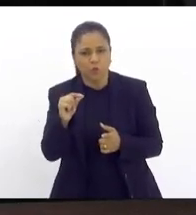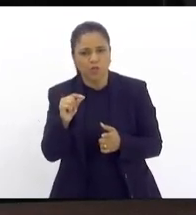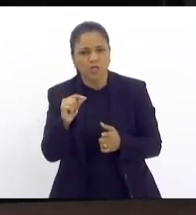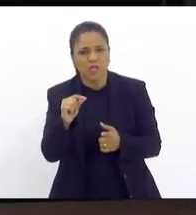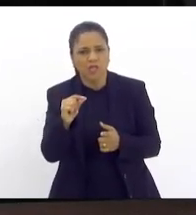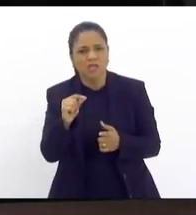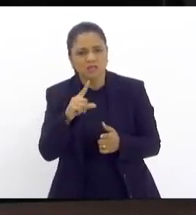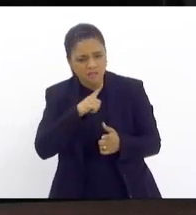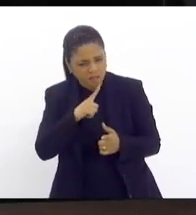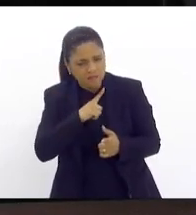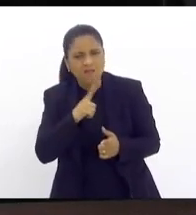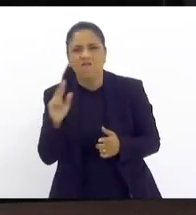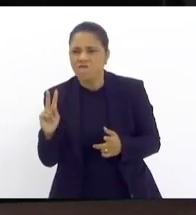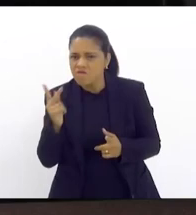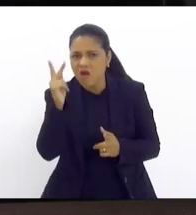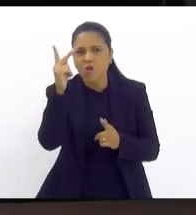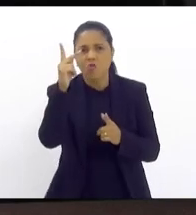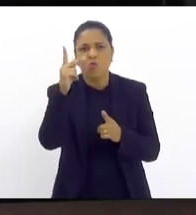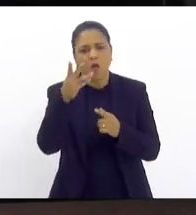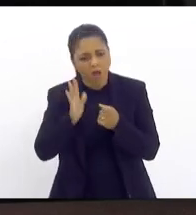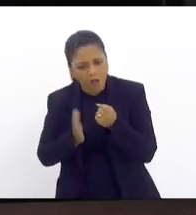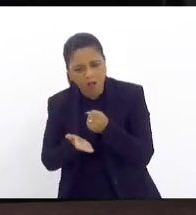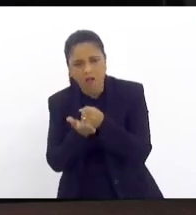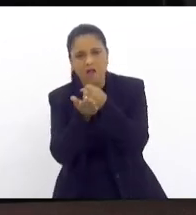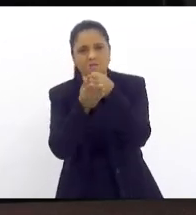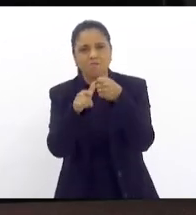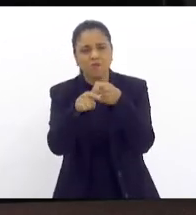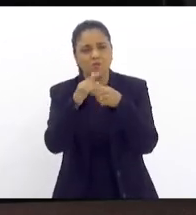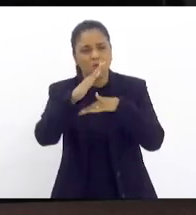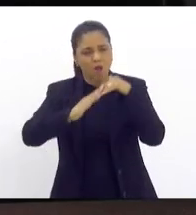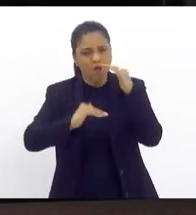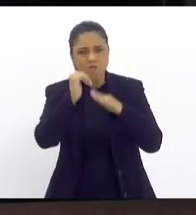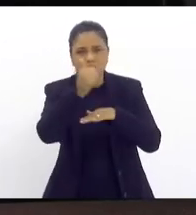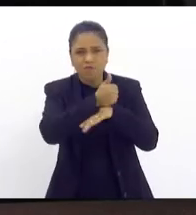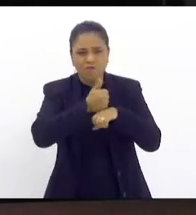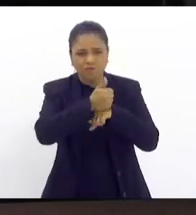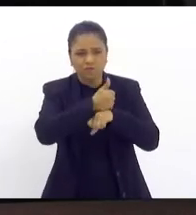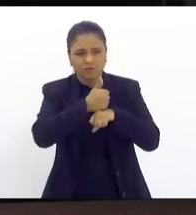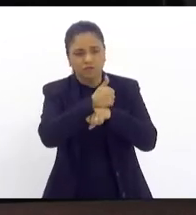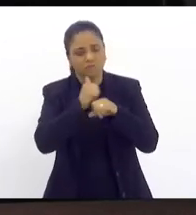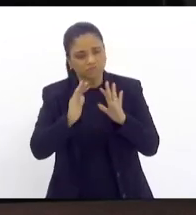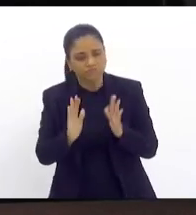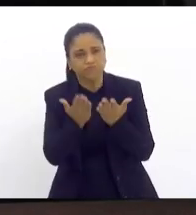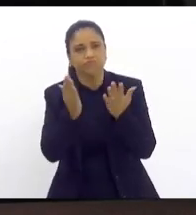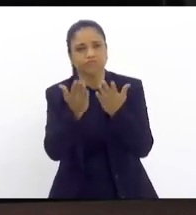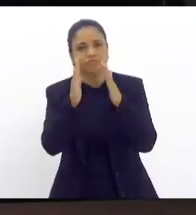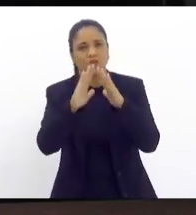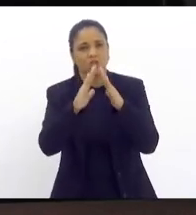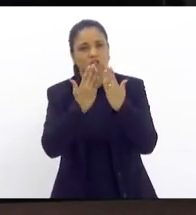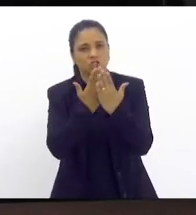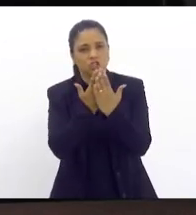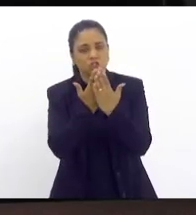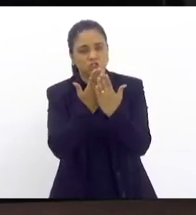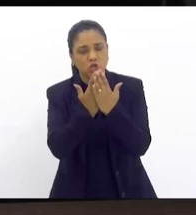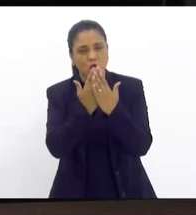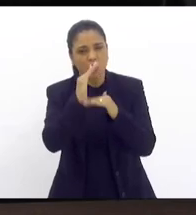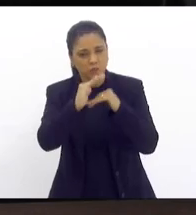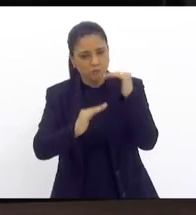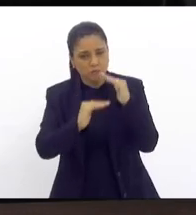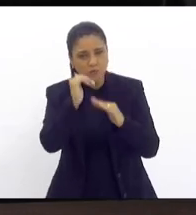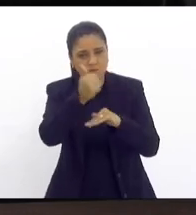ética dando maior Amparo aquele profissionais dotando as escolas dos profissionais